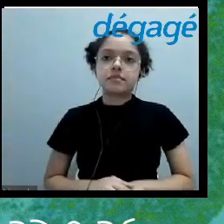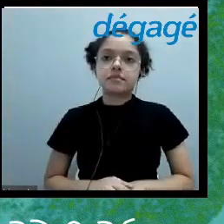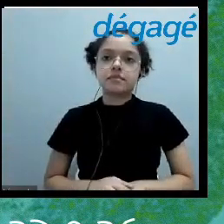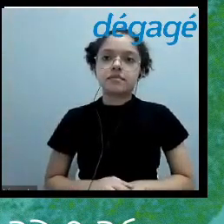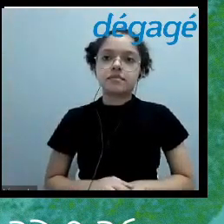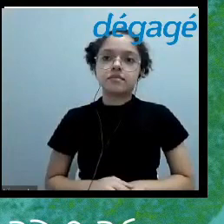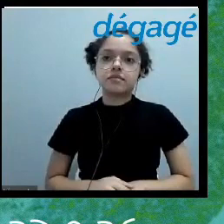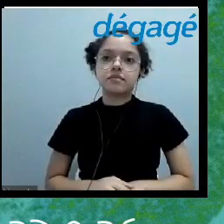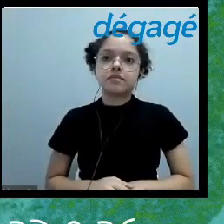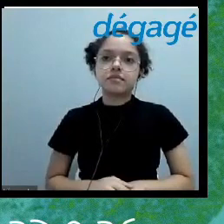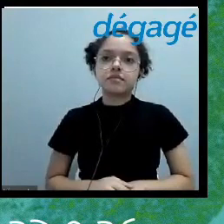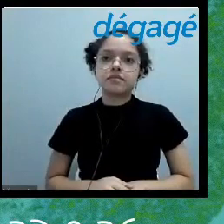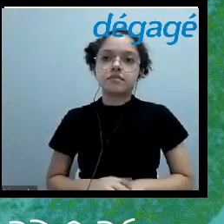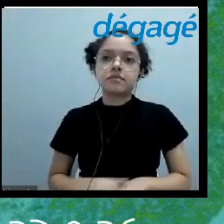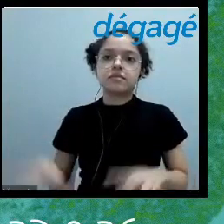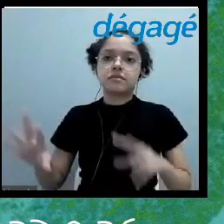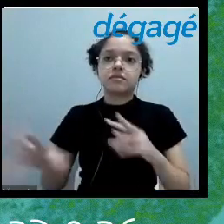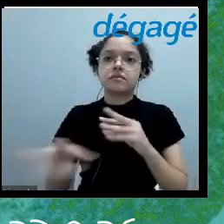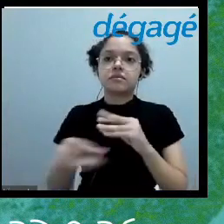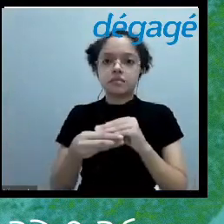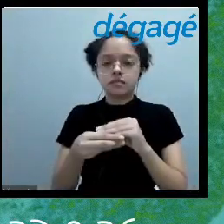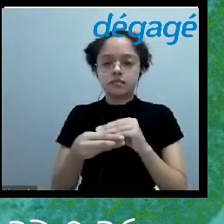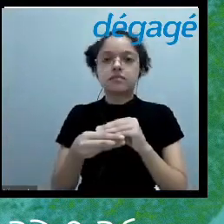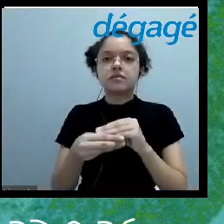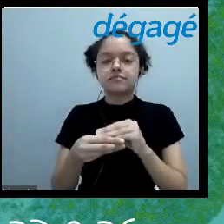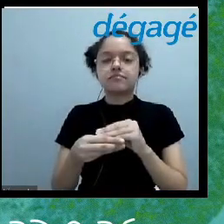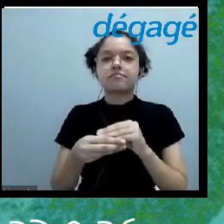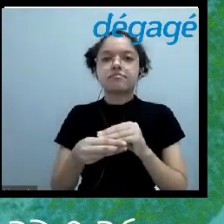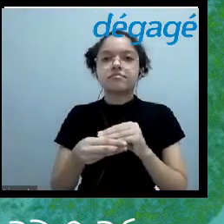Reiterar aqui, endossar o que foi dito, né?